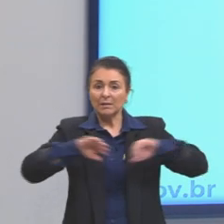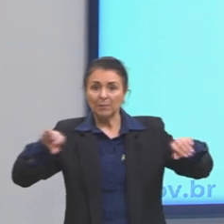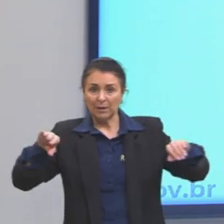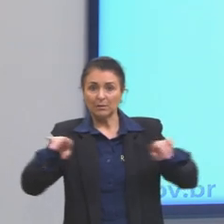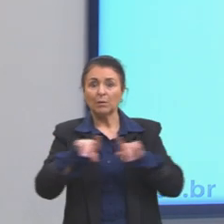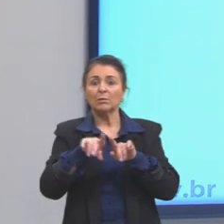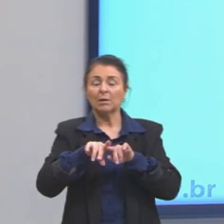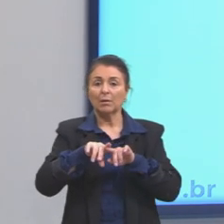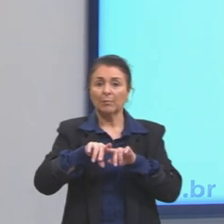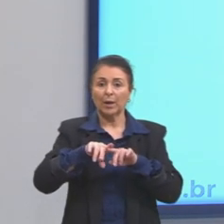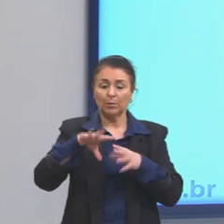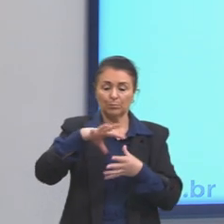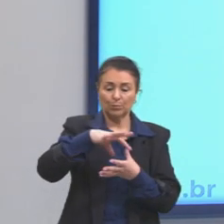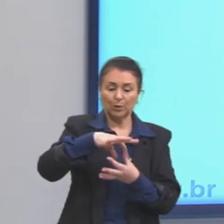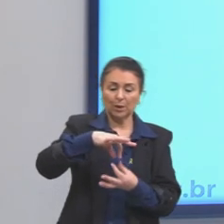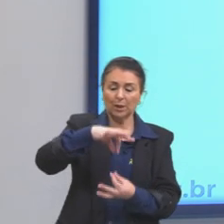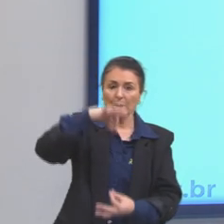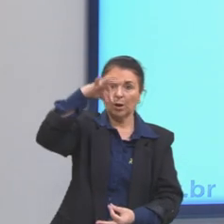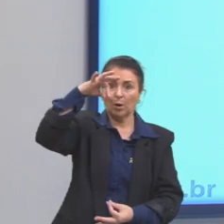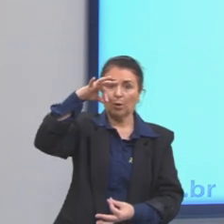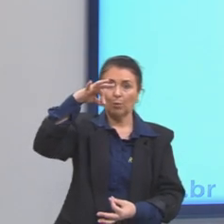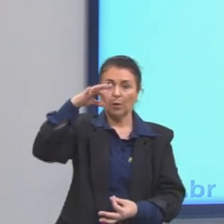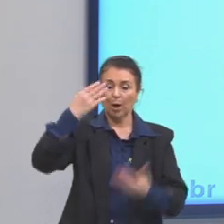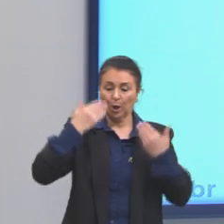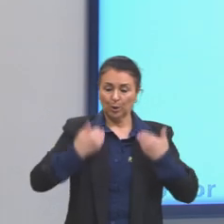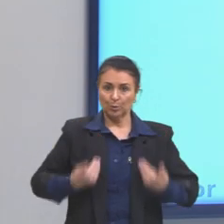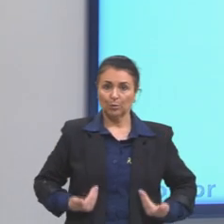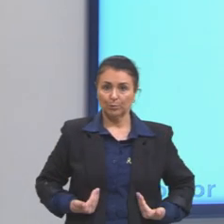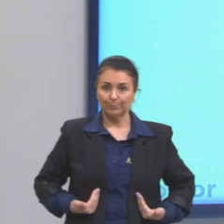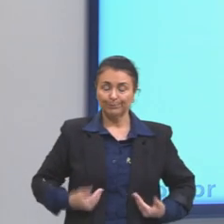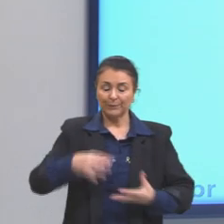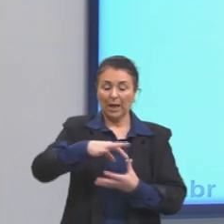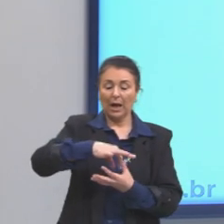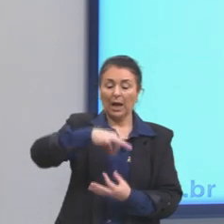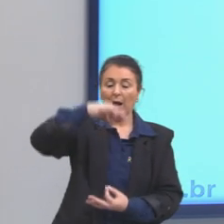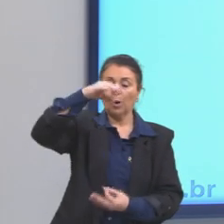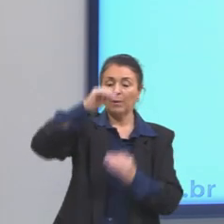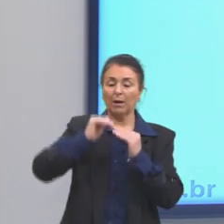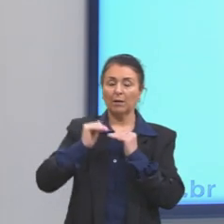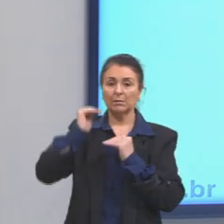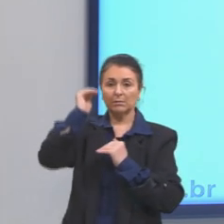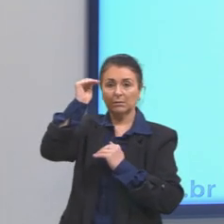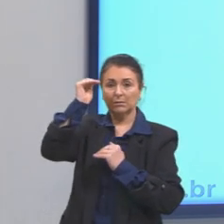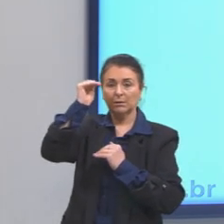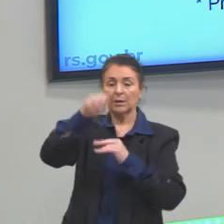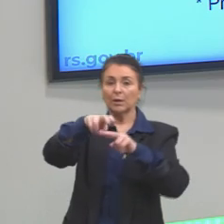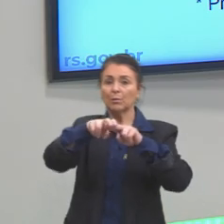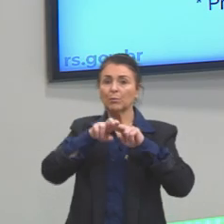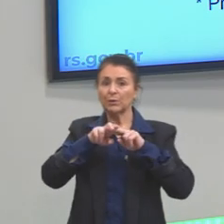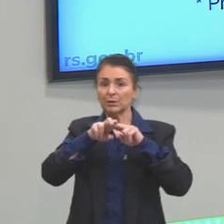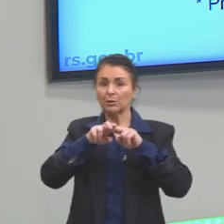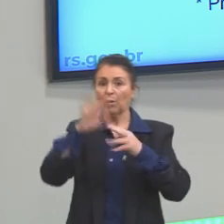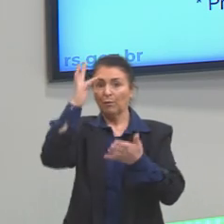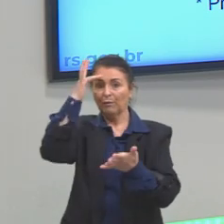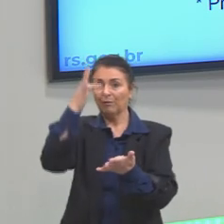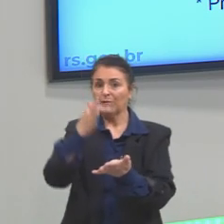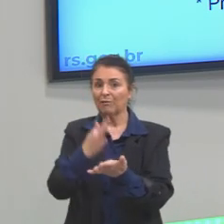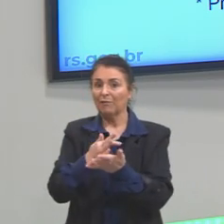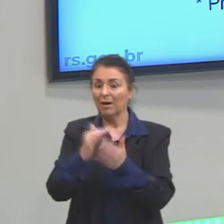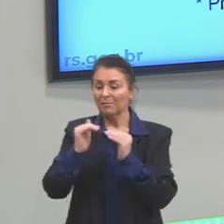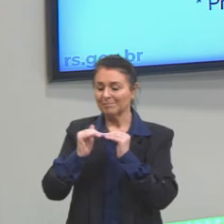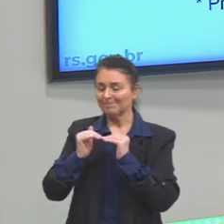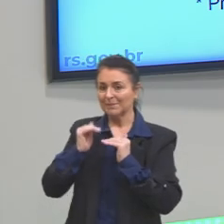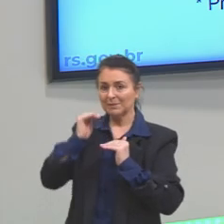ele dentre a alma é super o corpo aqui é importante destacar a fé superior a razão